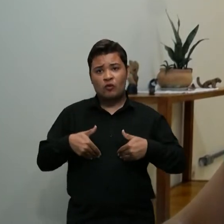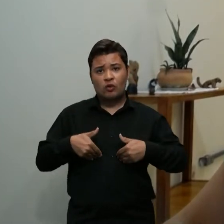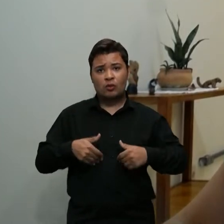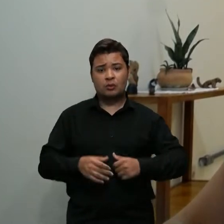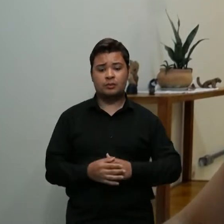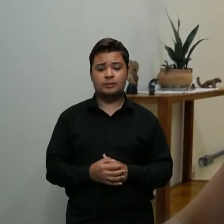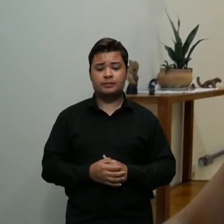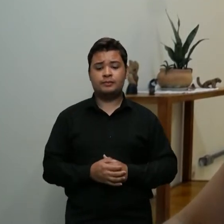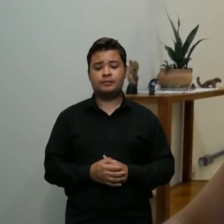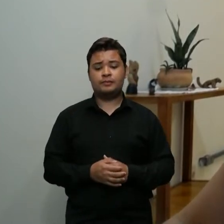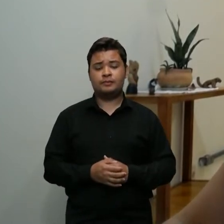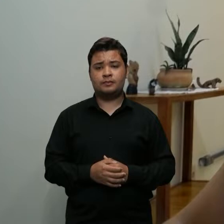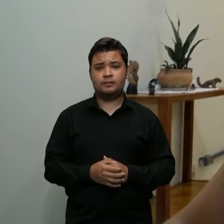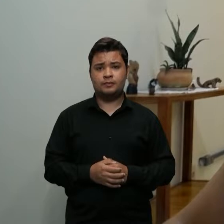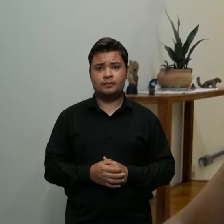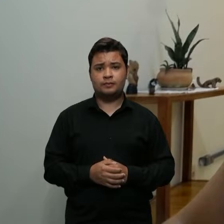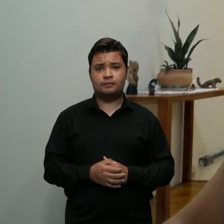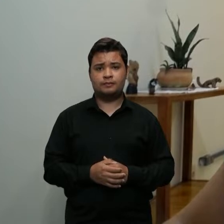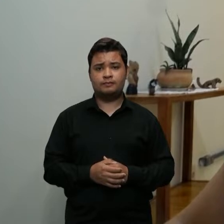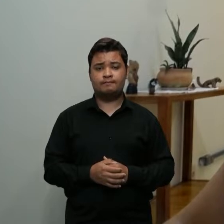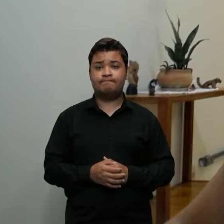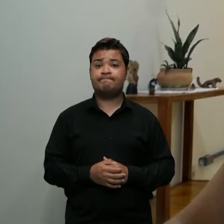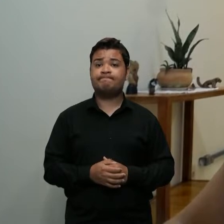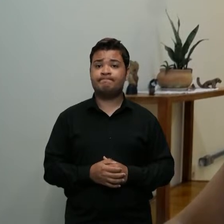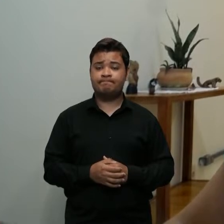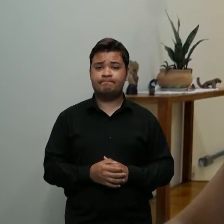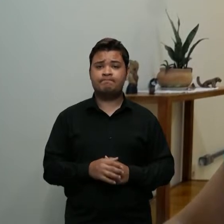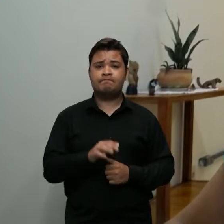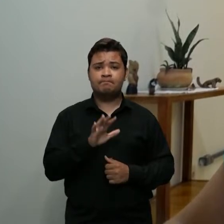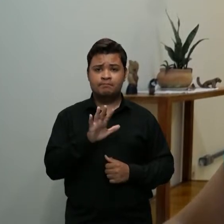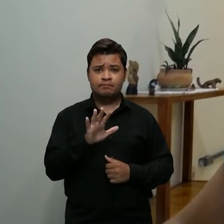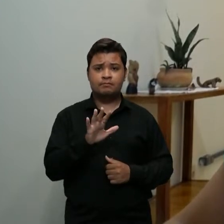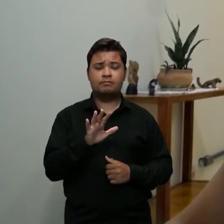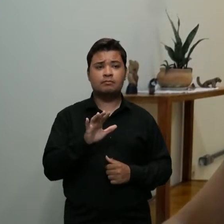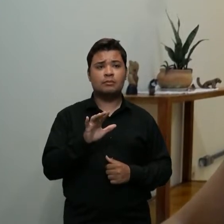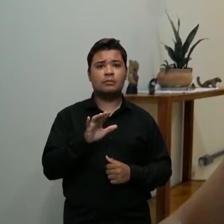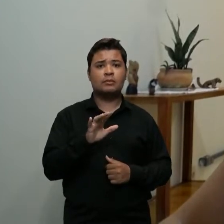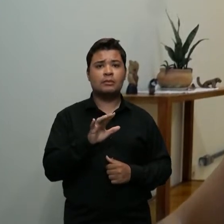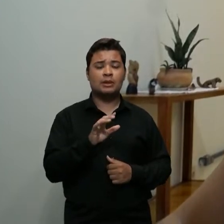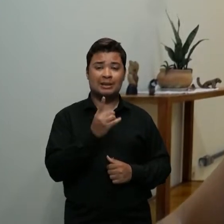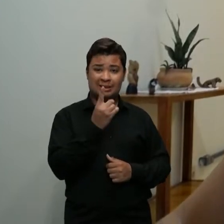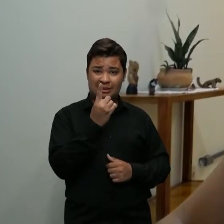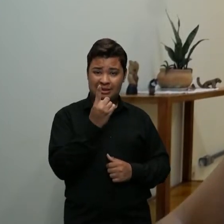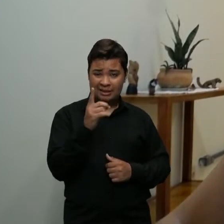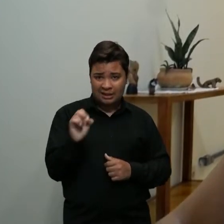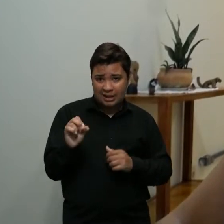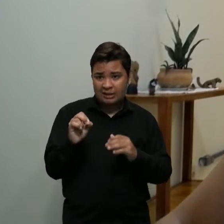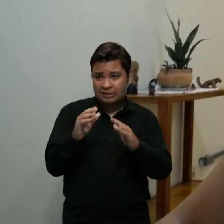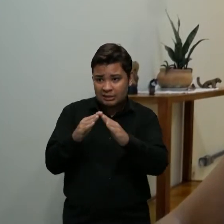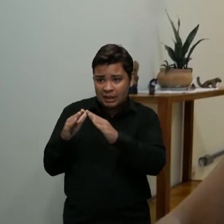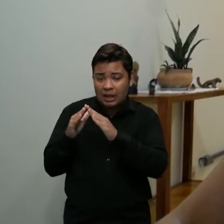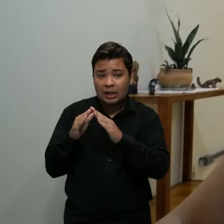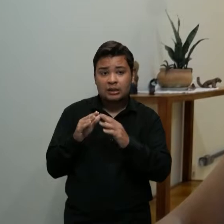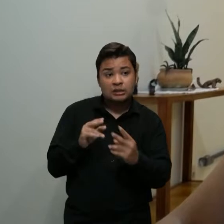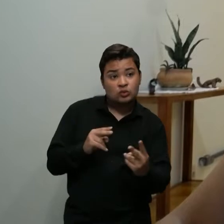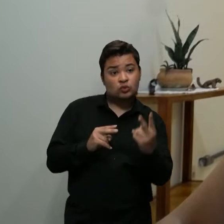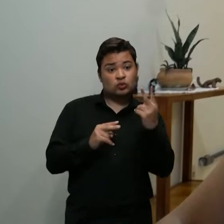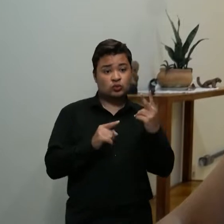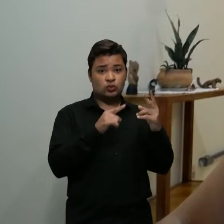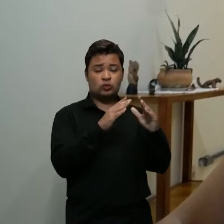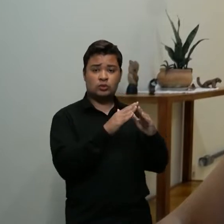aí, que cerca aí de 2 em cada 10 lares, né, convivem com